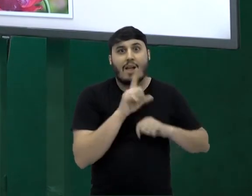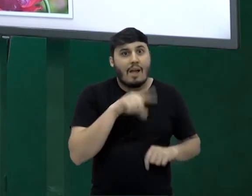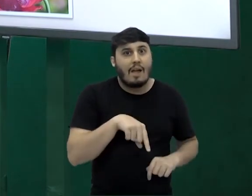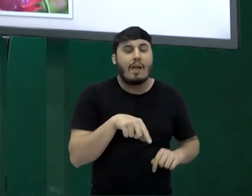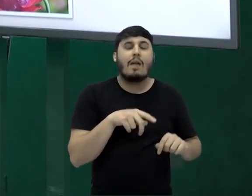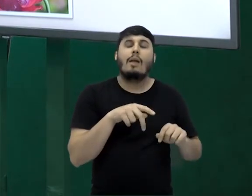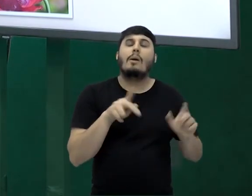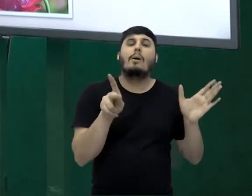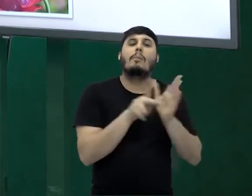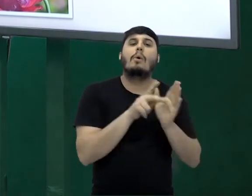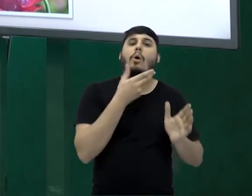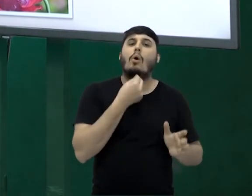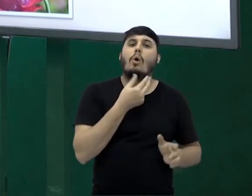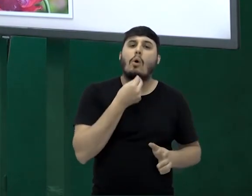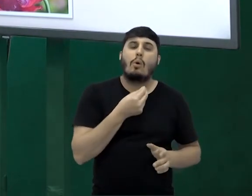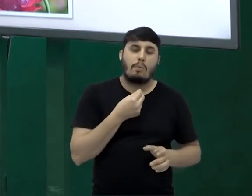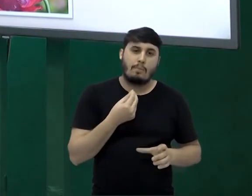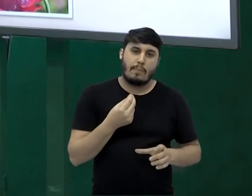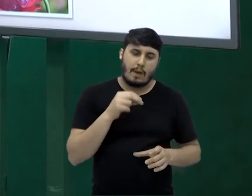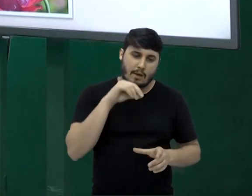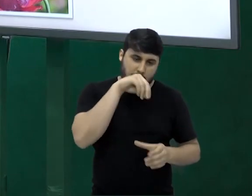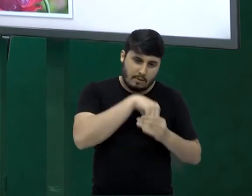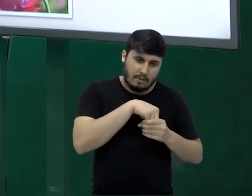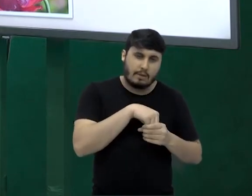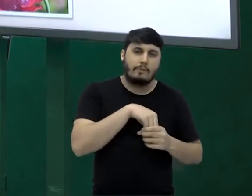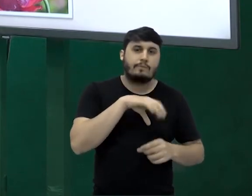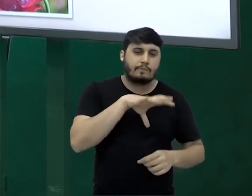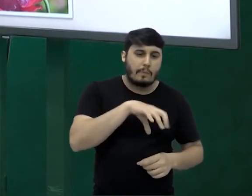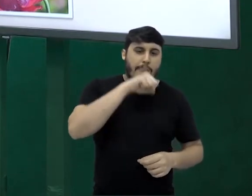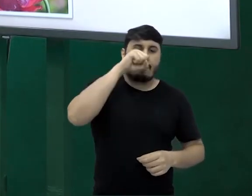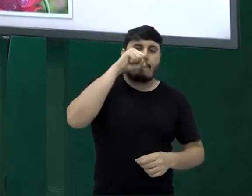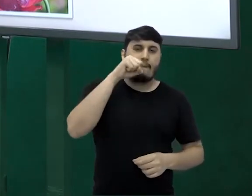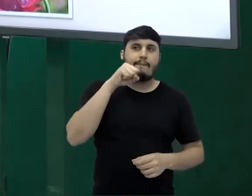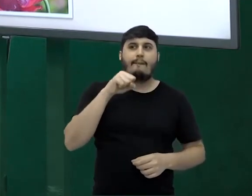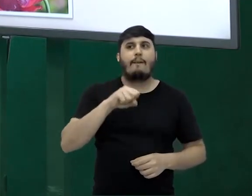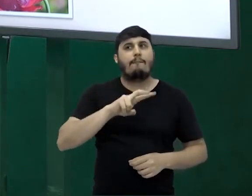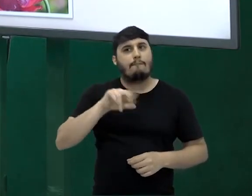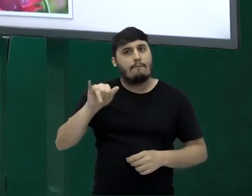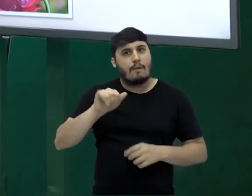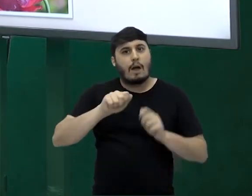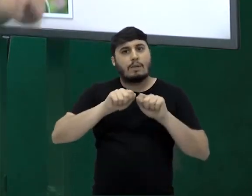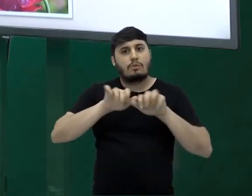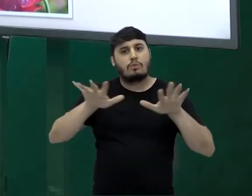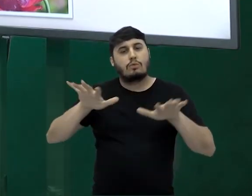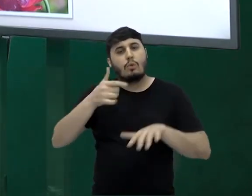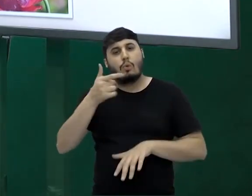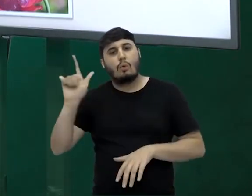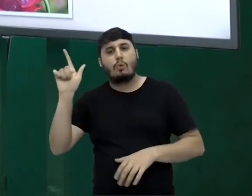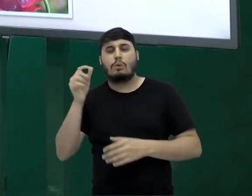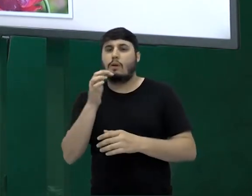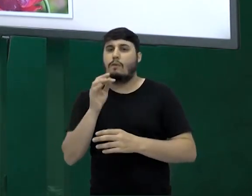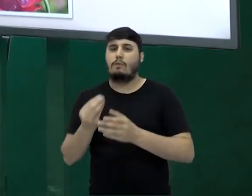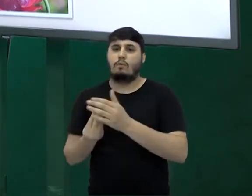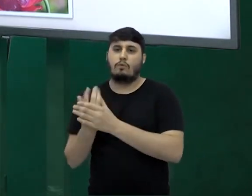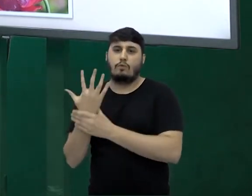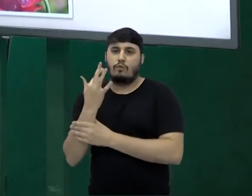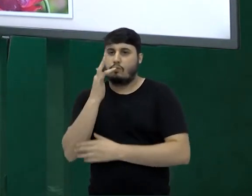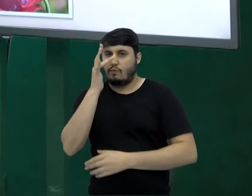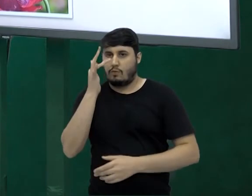parte masculina aqui fora, tá? Que vai carregar aqui, ó, a antera e o filete, e nessa antera a produção